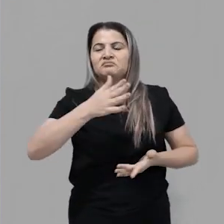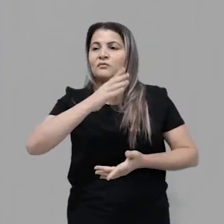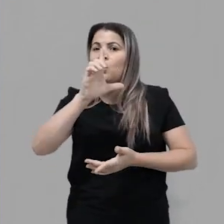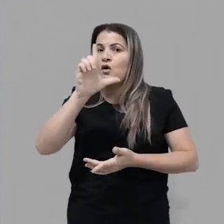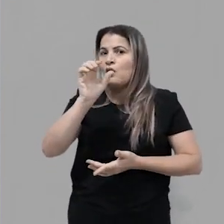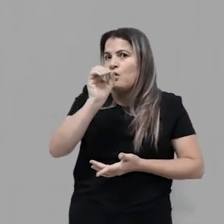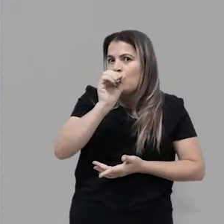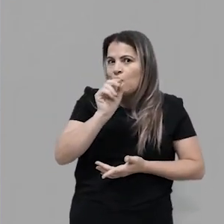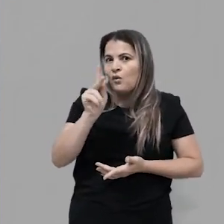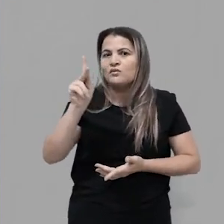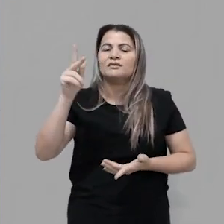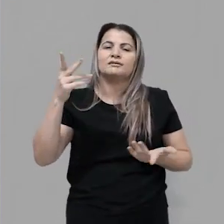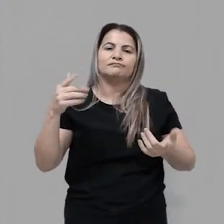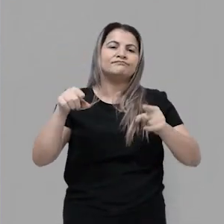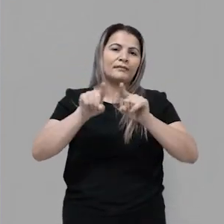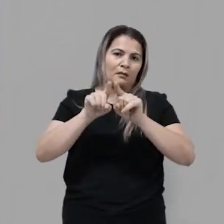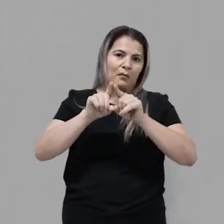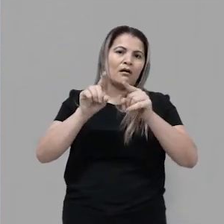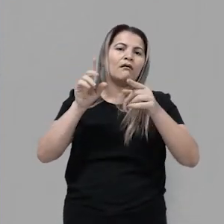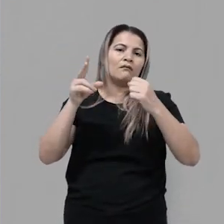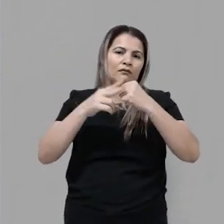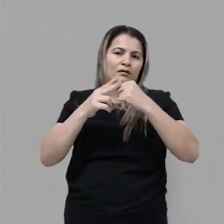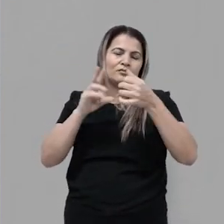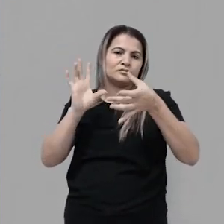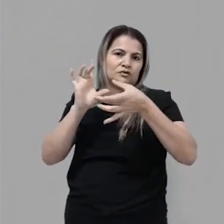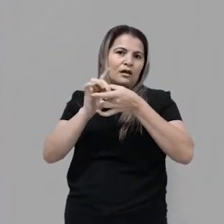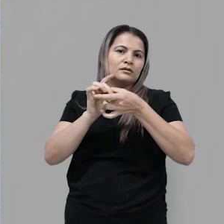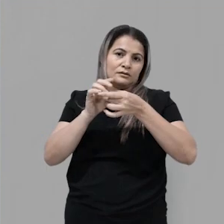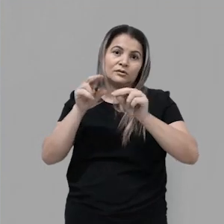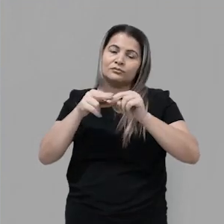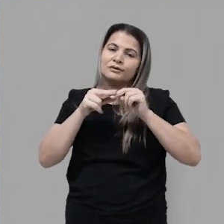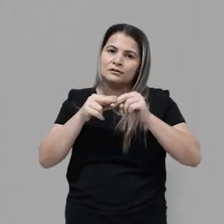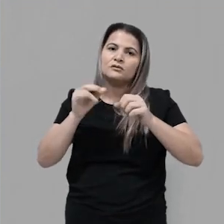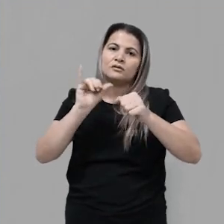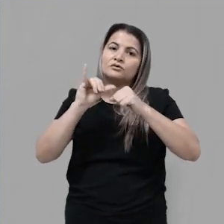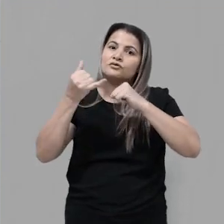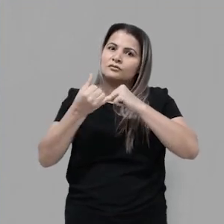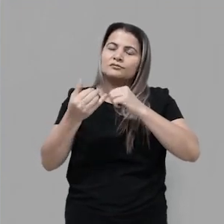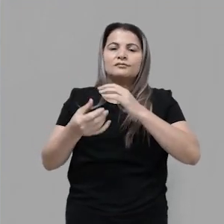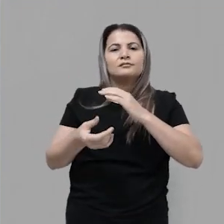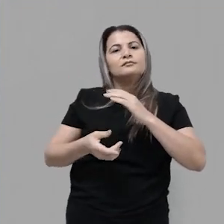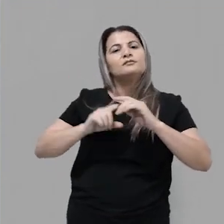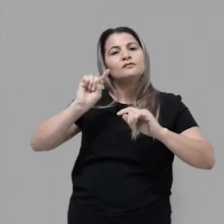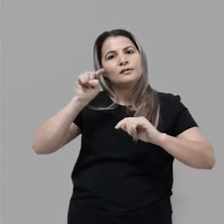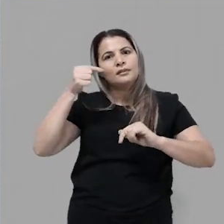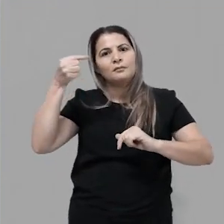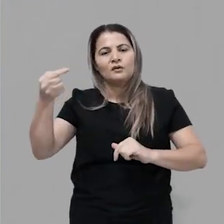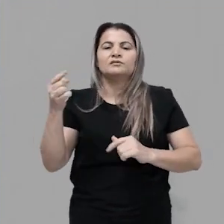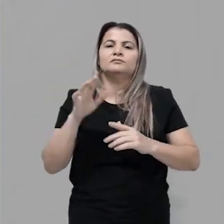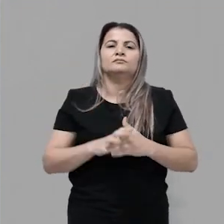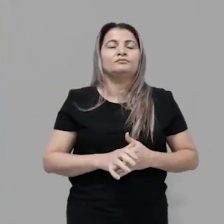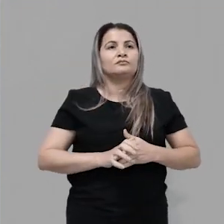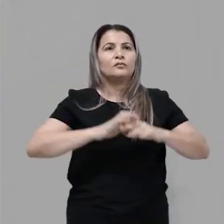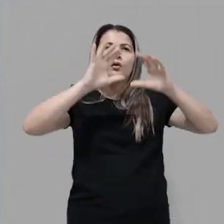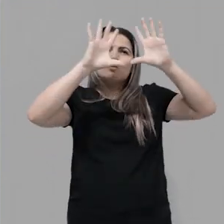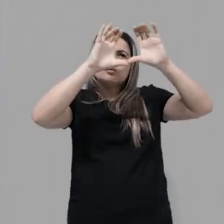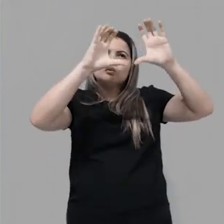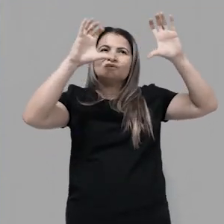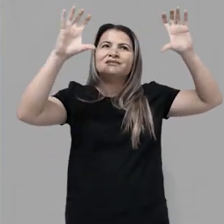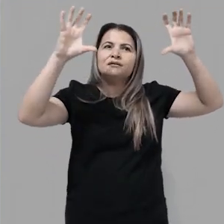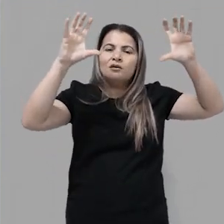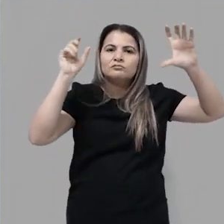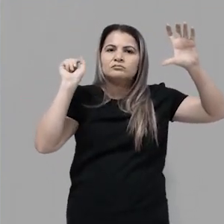de parecer, também é um verbo de ligação. Tá? Então, the sky is blue. O céu é